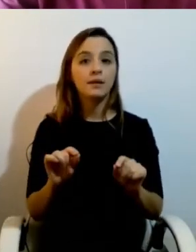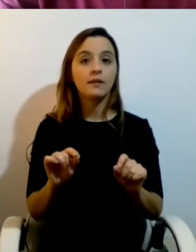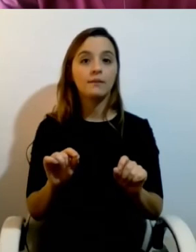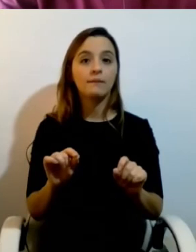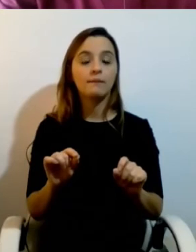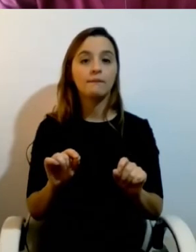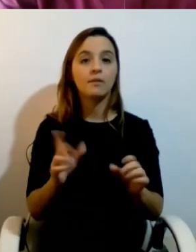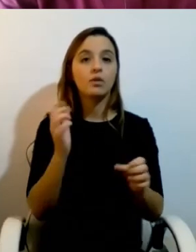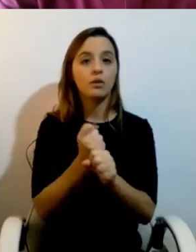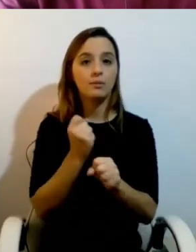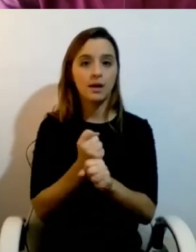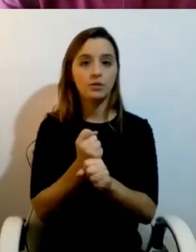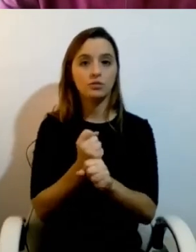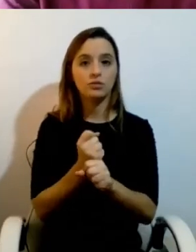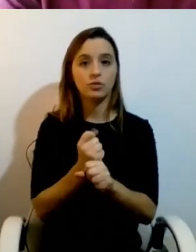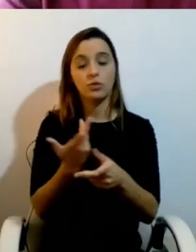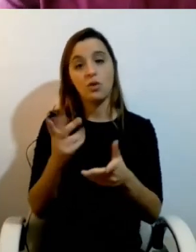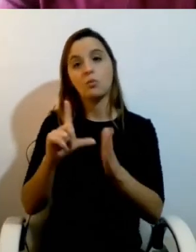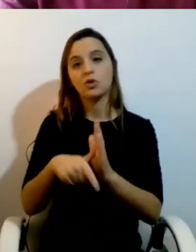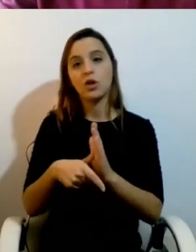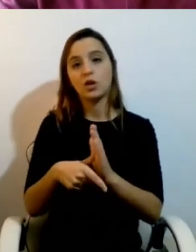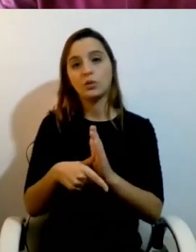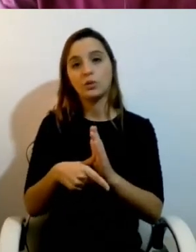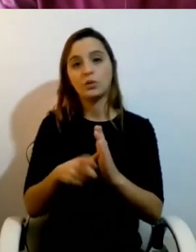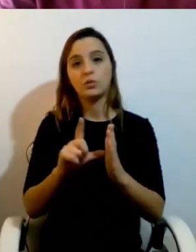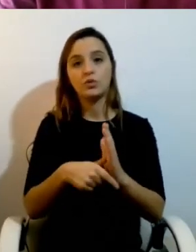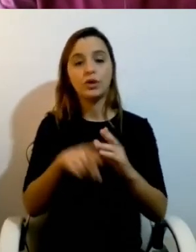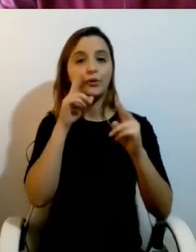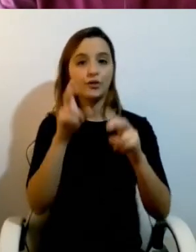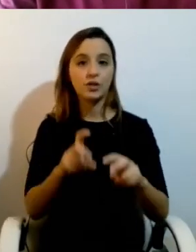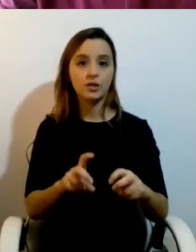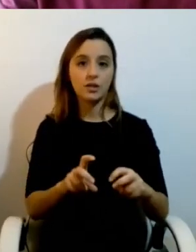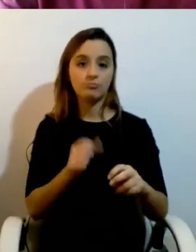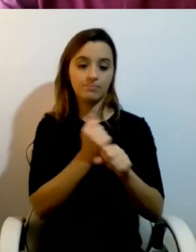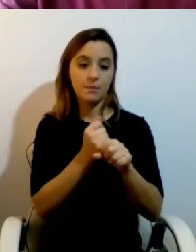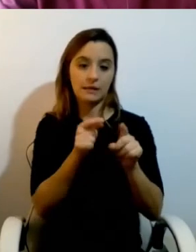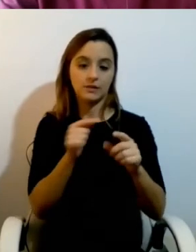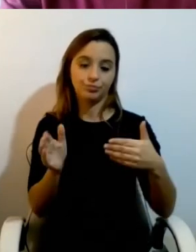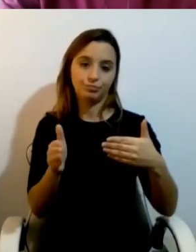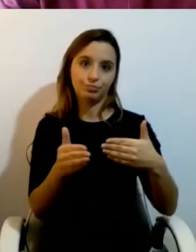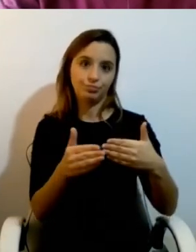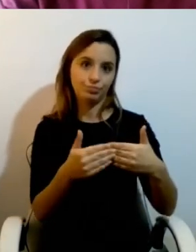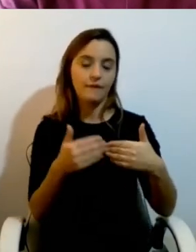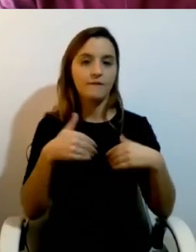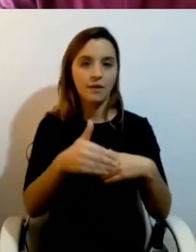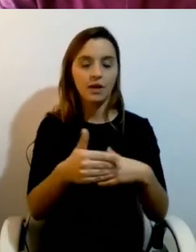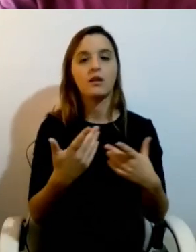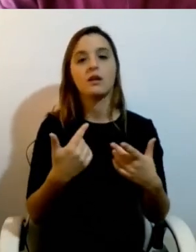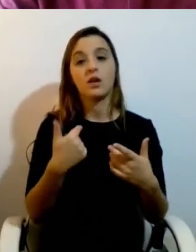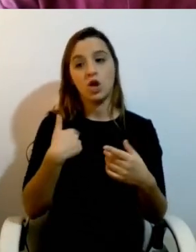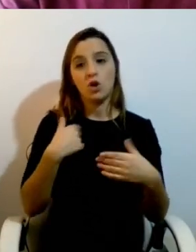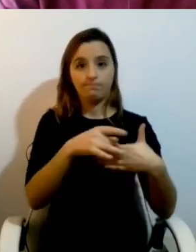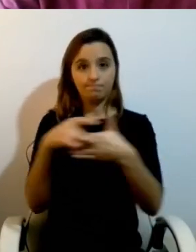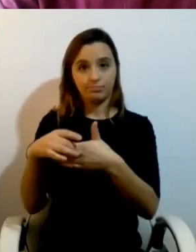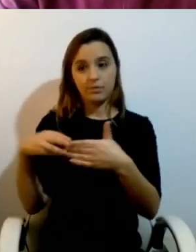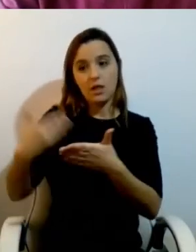nos trabalhos de encerramento do projeto de investigação que eu liderei até agora,